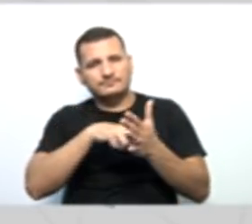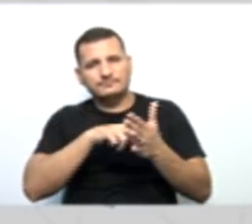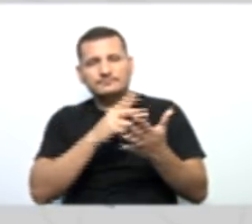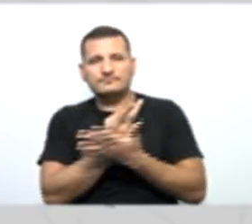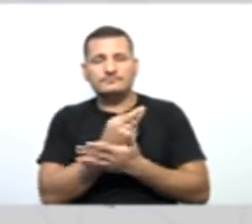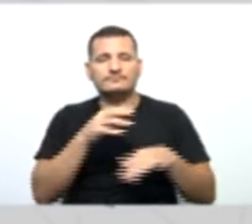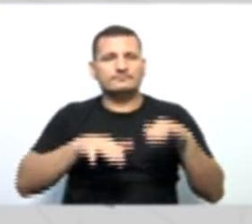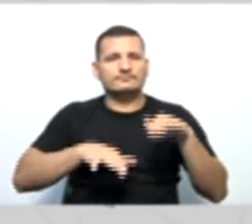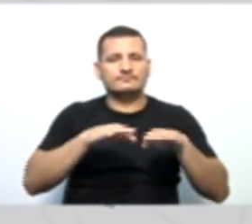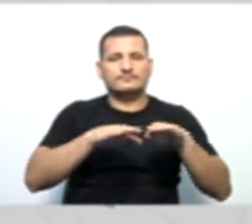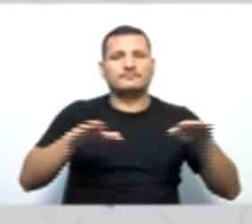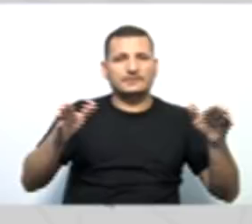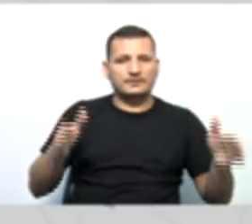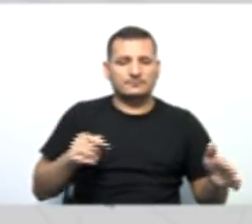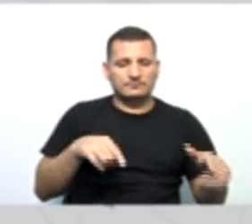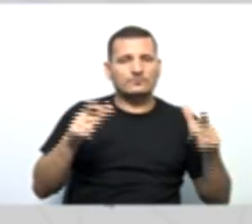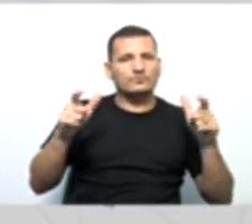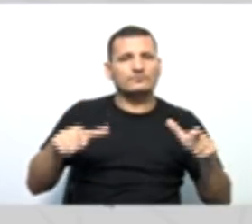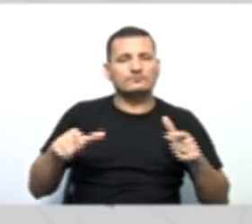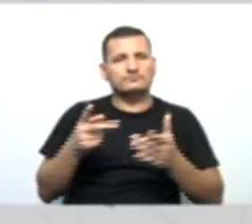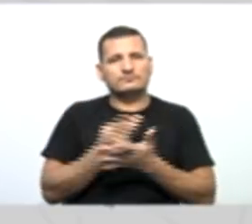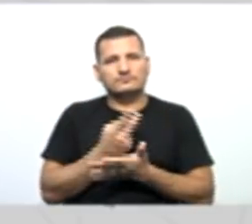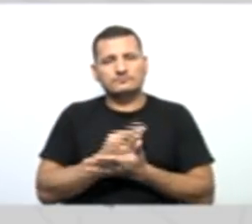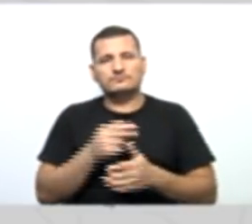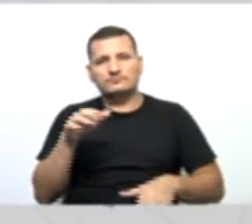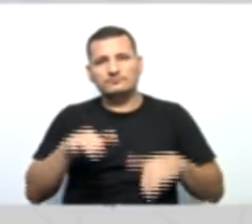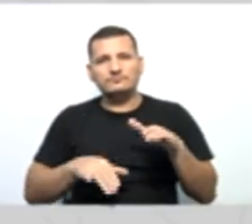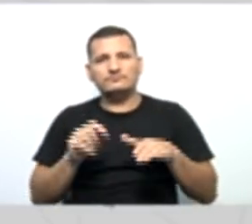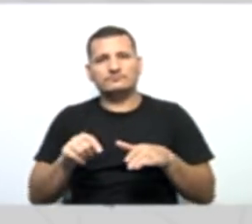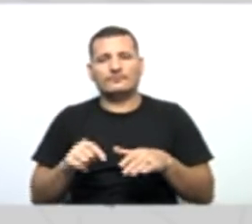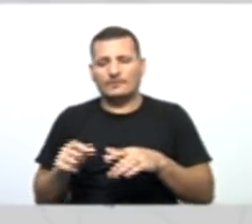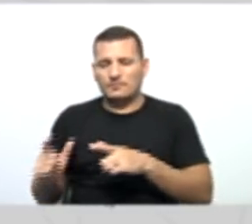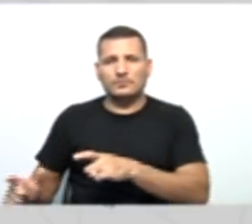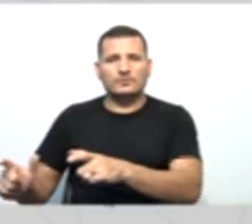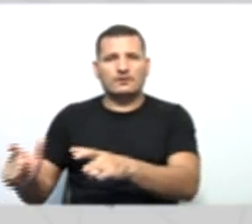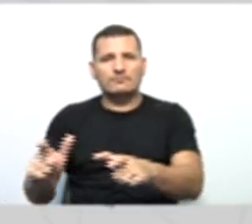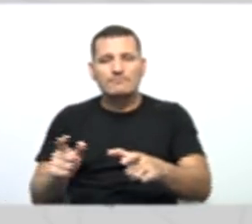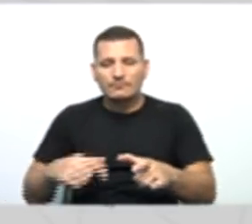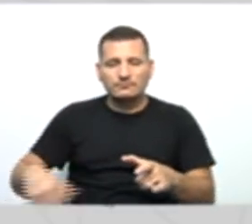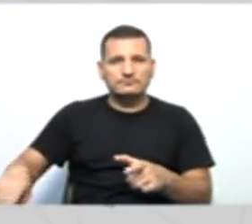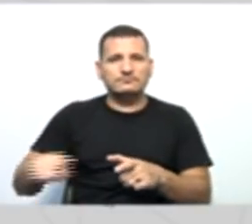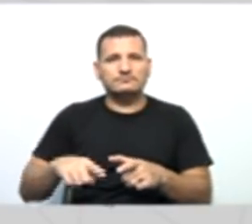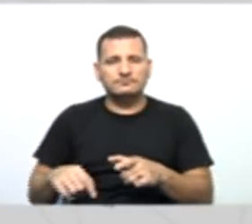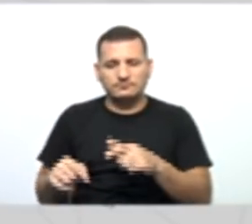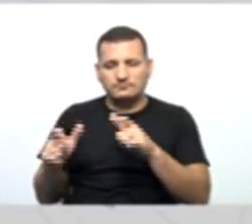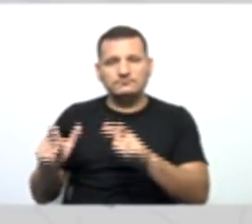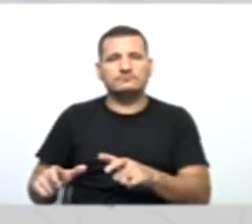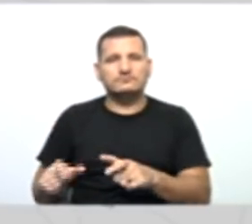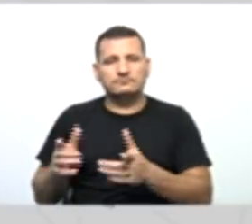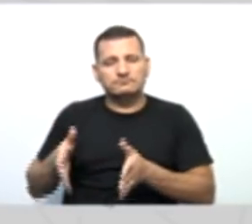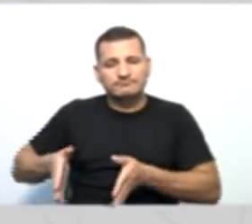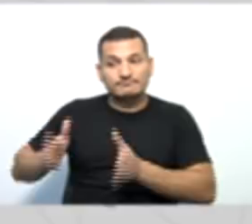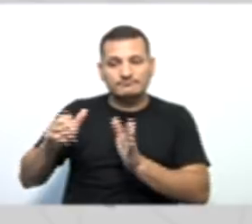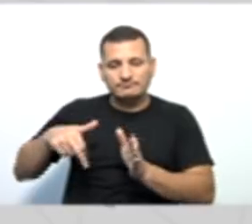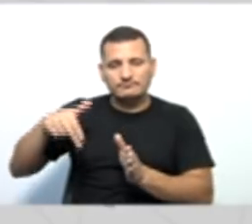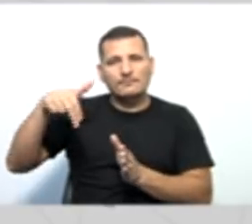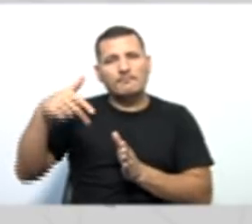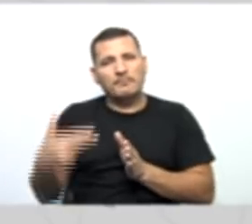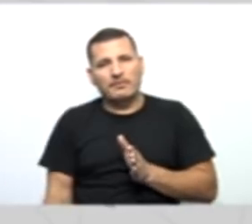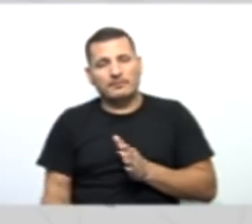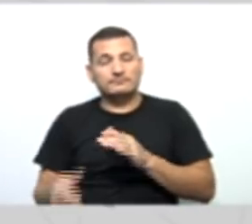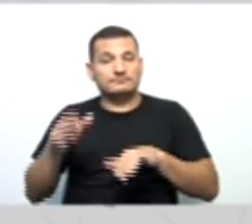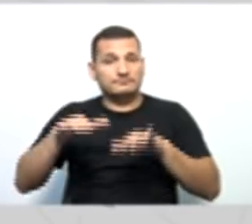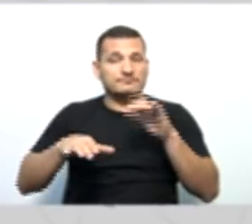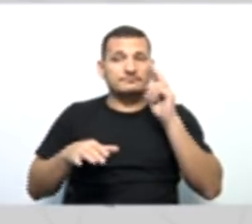está no local errado, às vezes se colocou um buraco, né, um alçapão, num lugar bem no corredor. Já viu isso? Eu vi uma vez